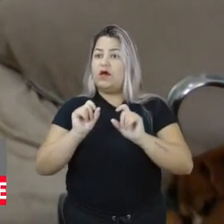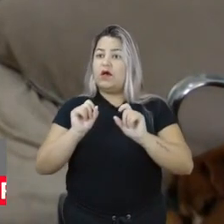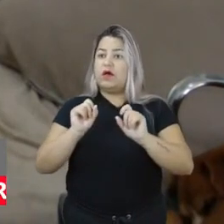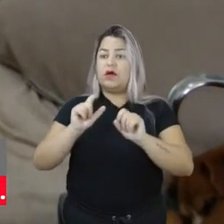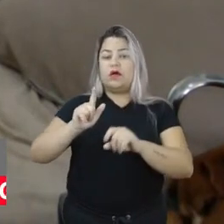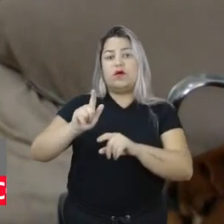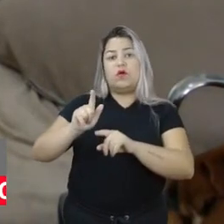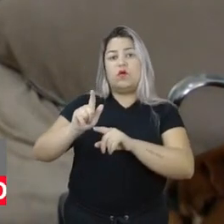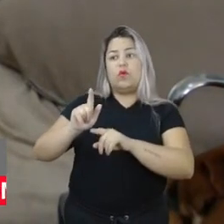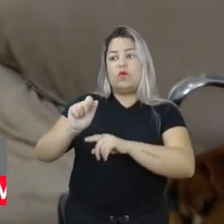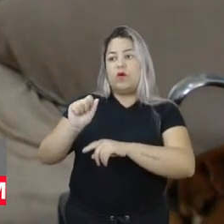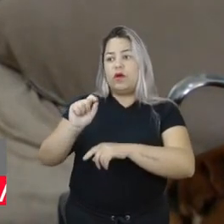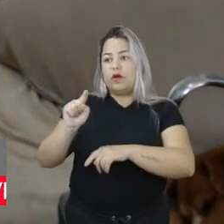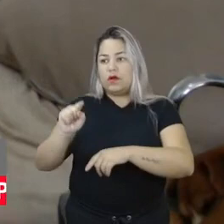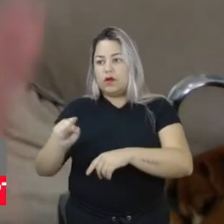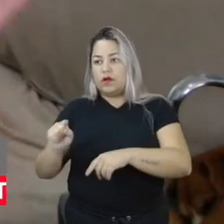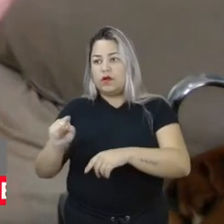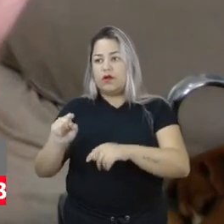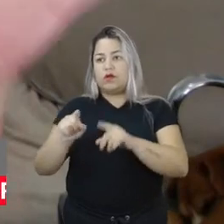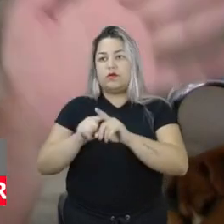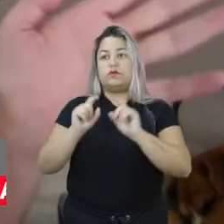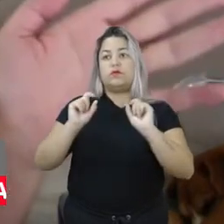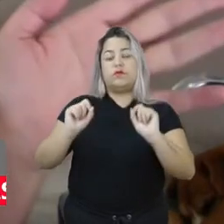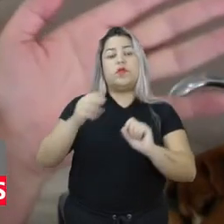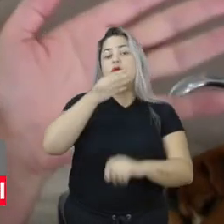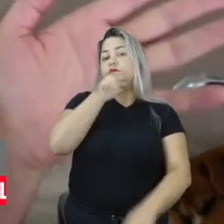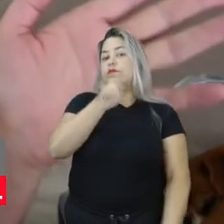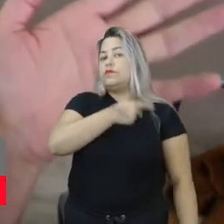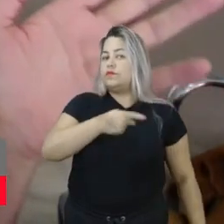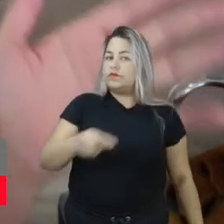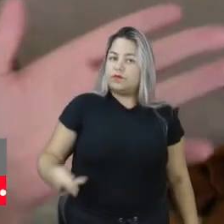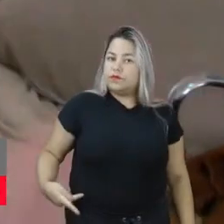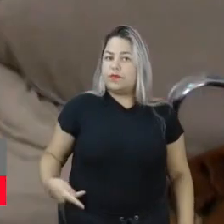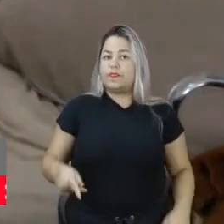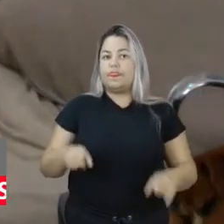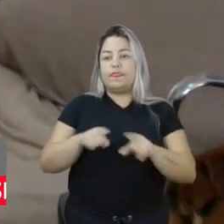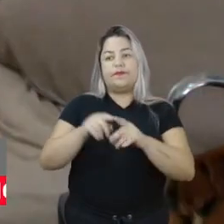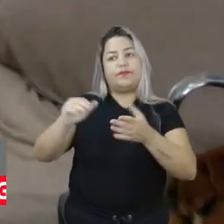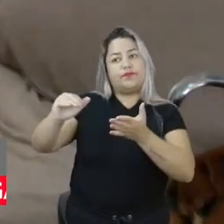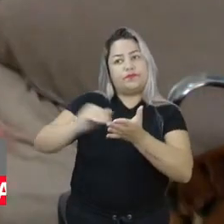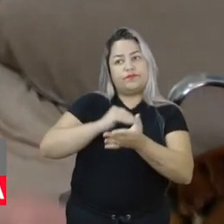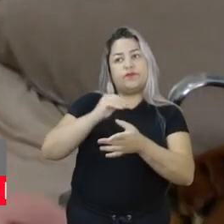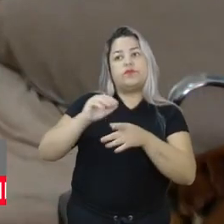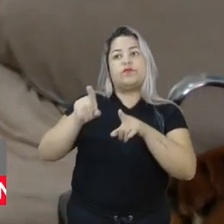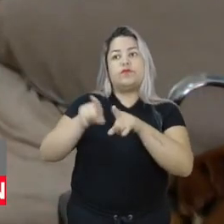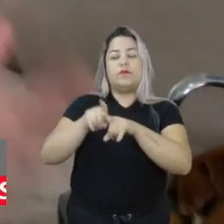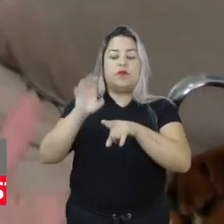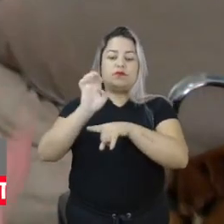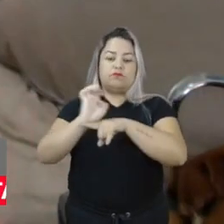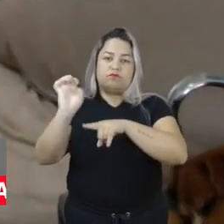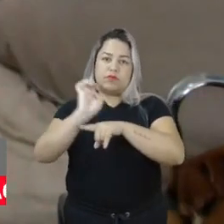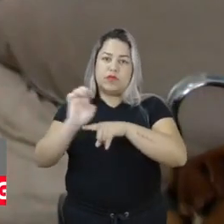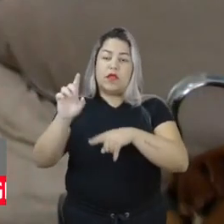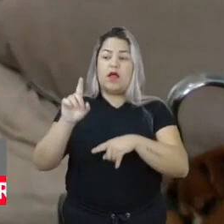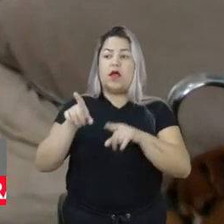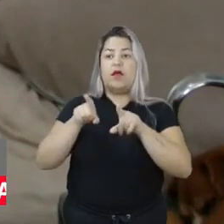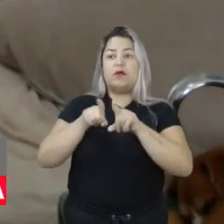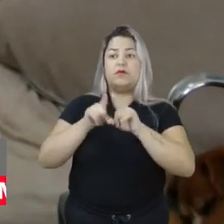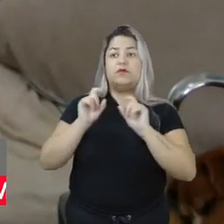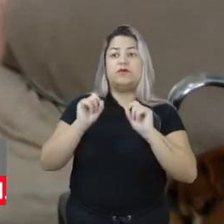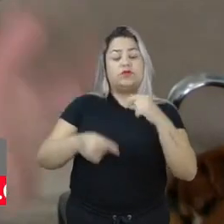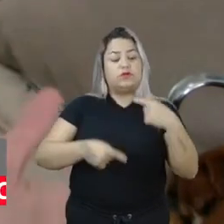com exceção da Hungria. O presidente também teve com o secretário de Estado americano ontem, onde foi discutido esse